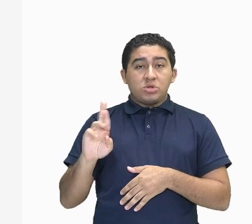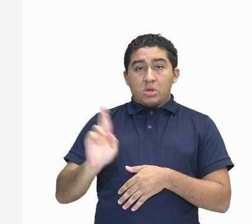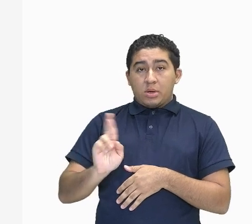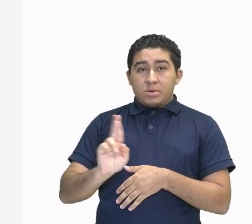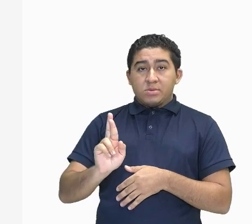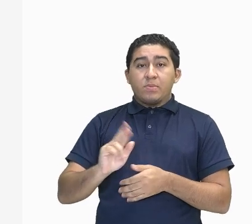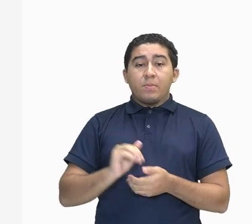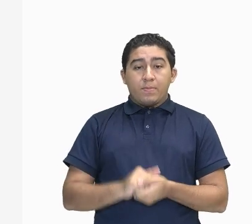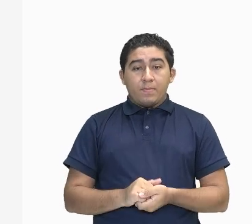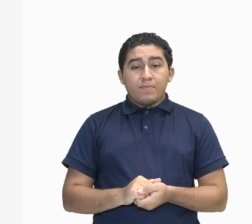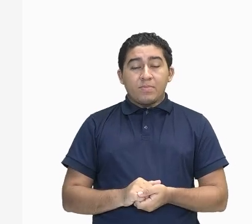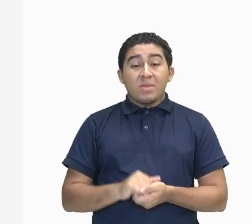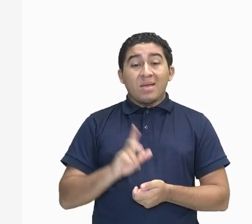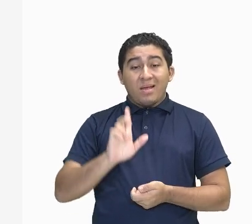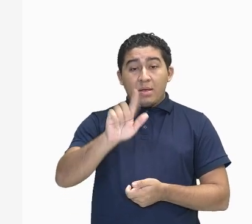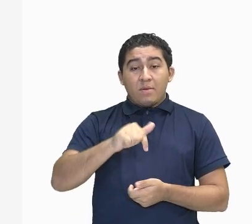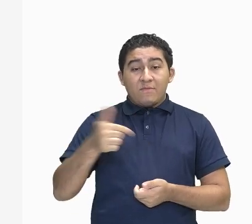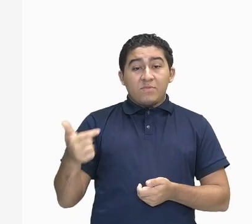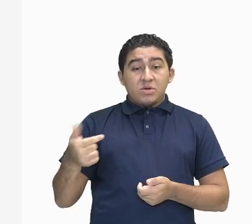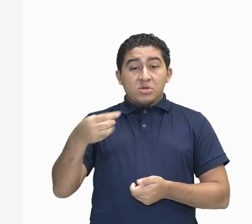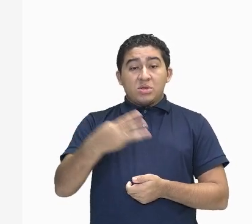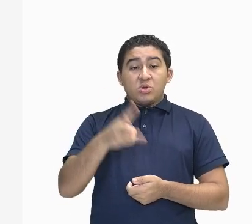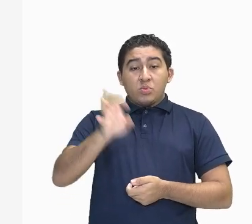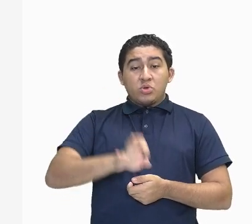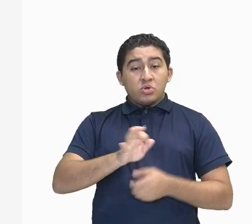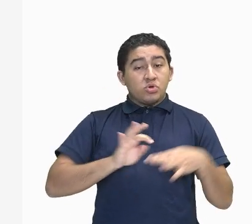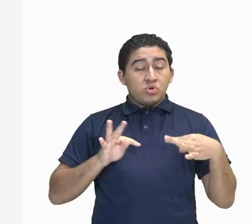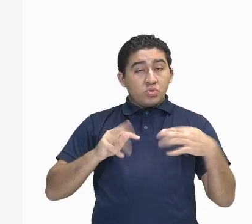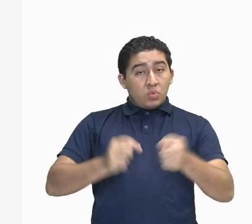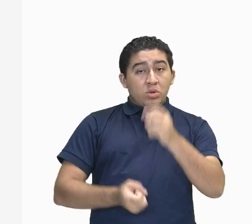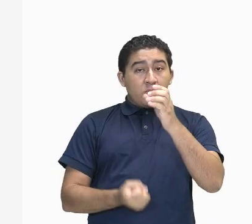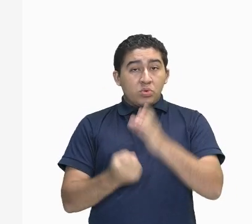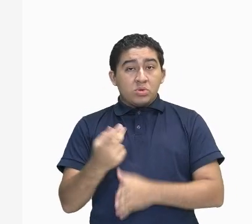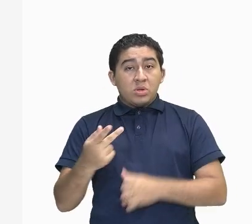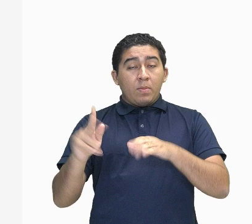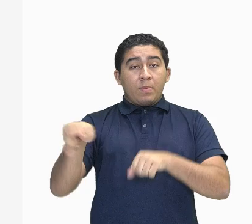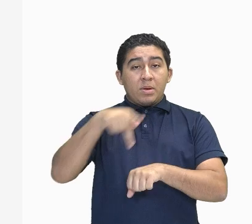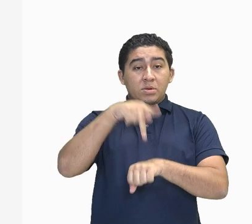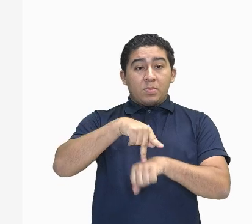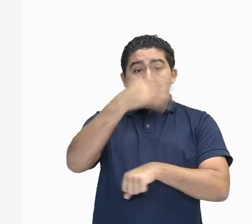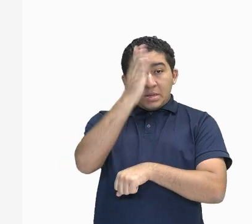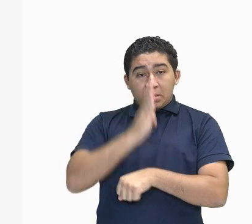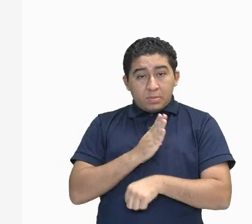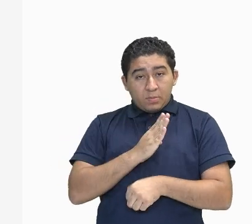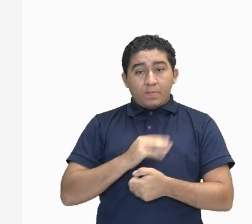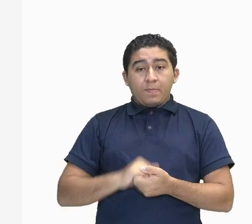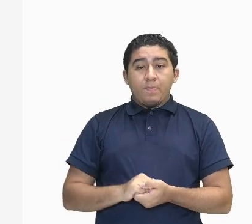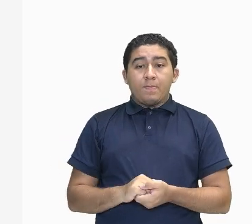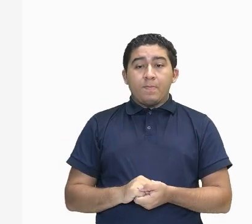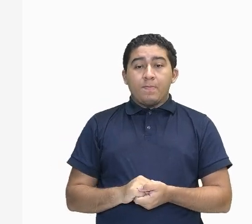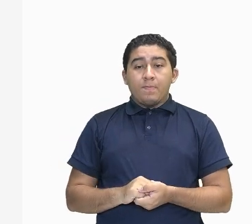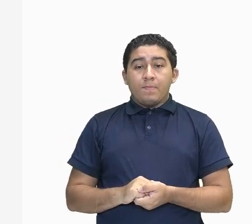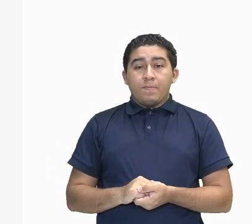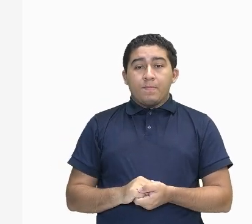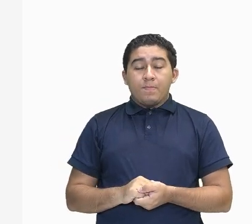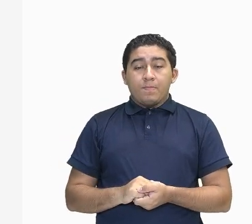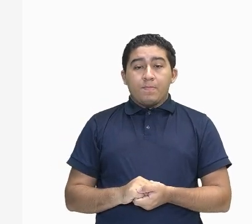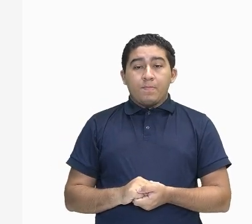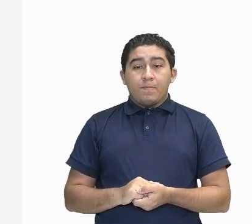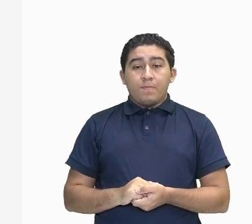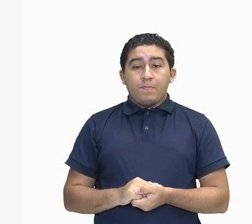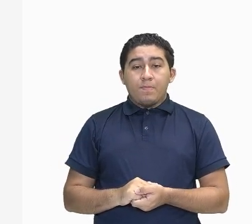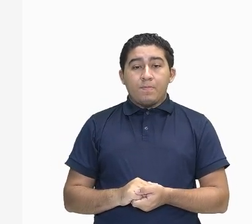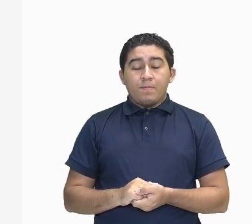reais, equivale aí a 23% de toda a produção agropecuária brasileira. Então, a